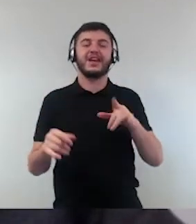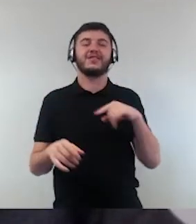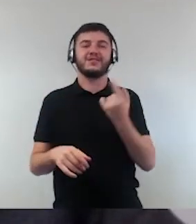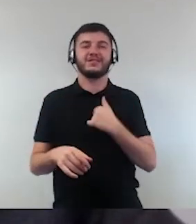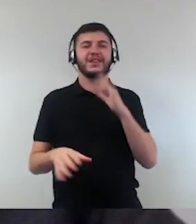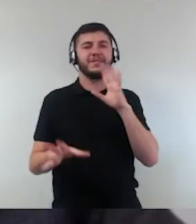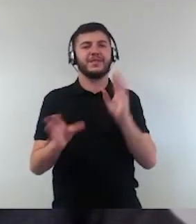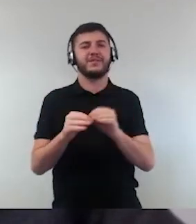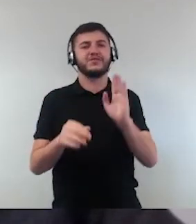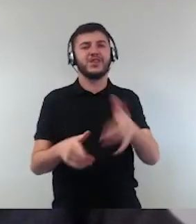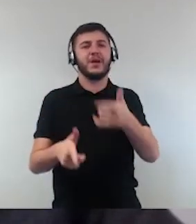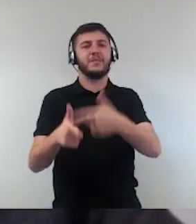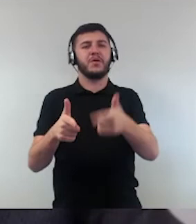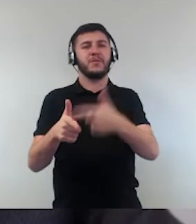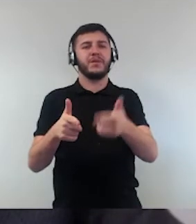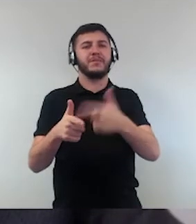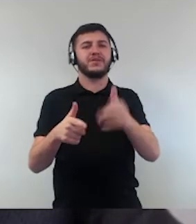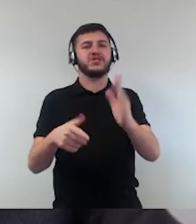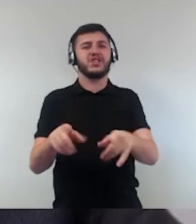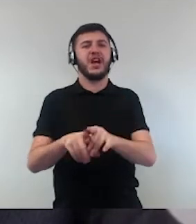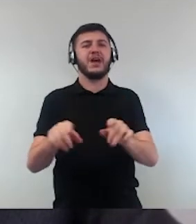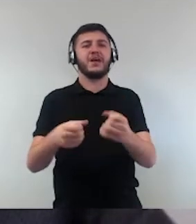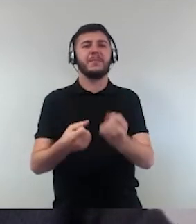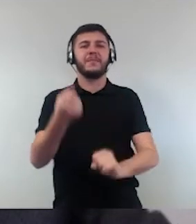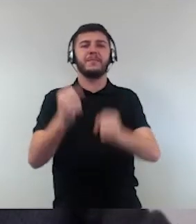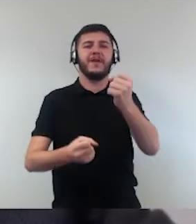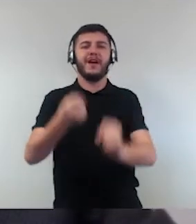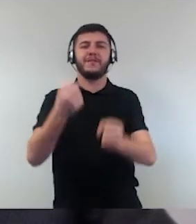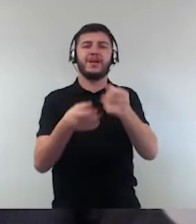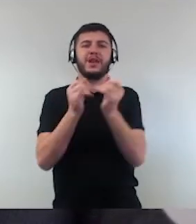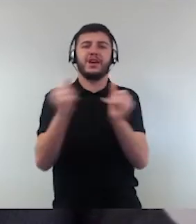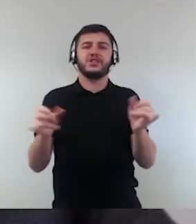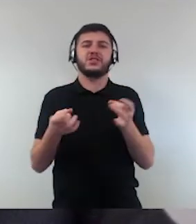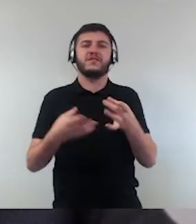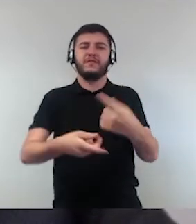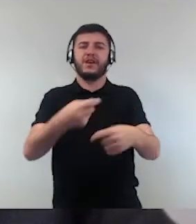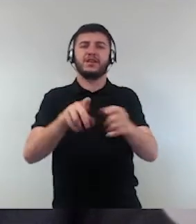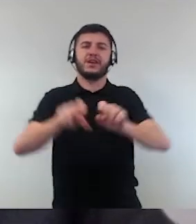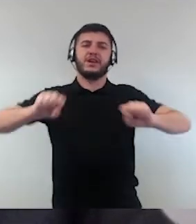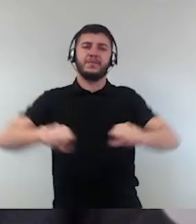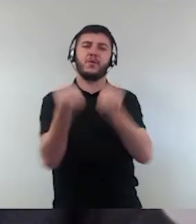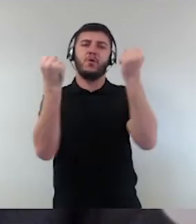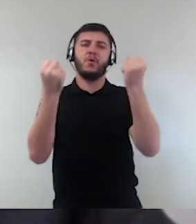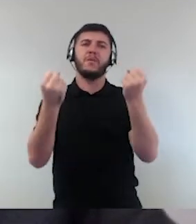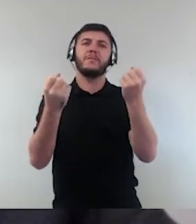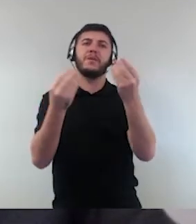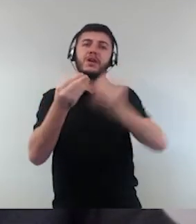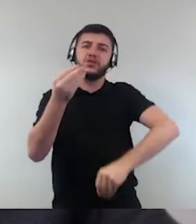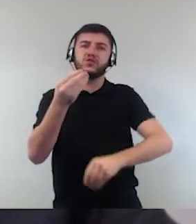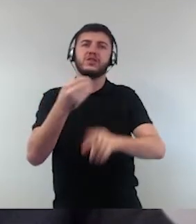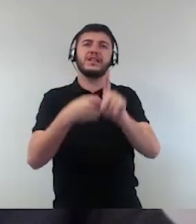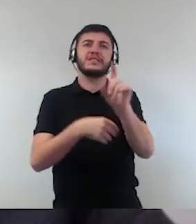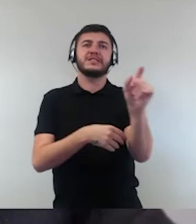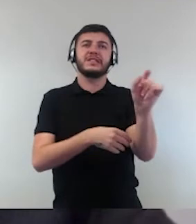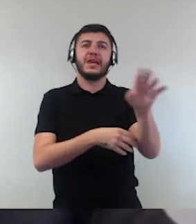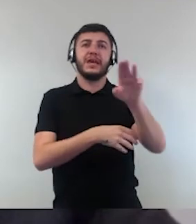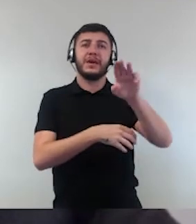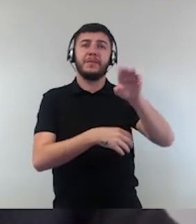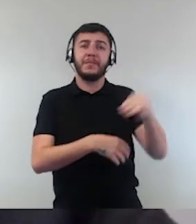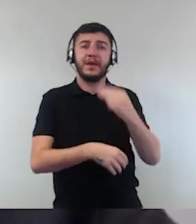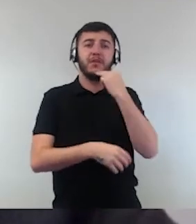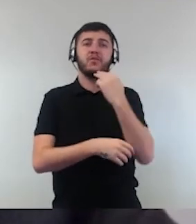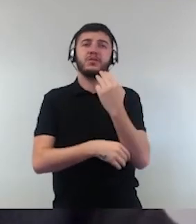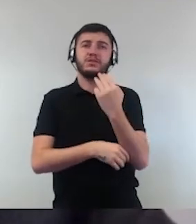tempo atrás, quebrou 2, 3 comercializadoras, deixaram um prejuízo de 100 milhões de reais em aberto para vários agentes